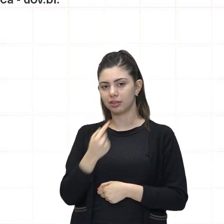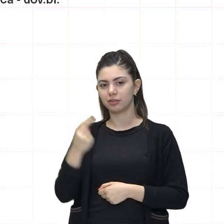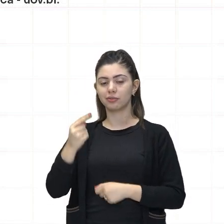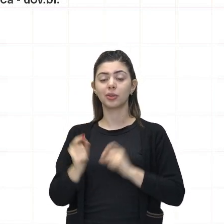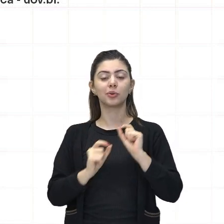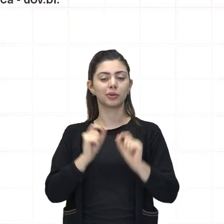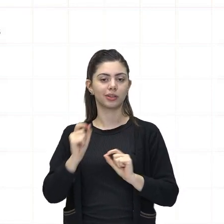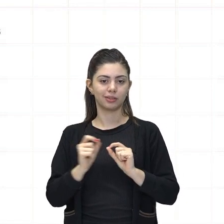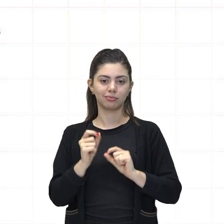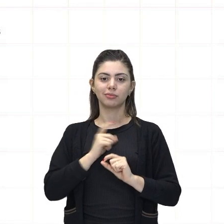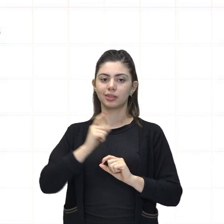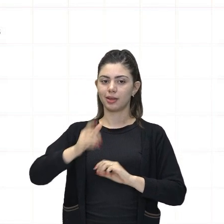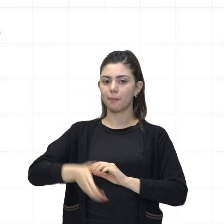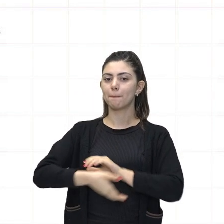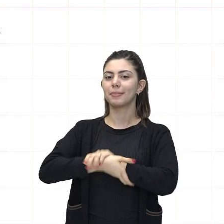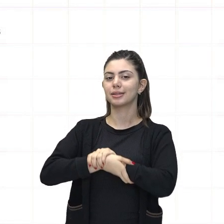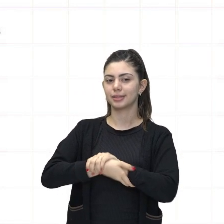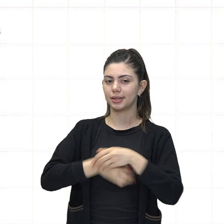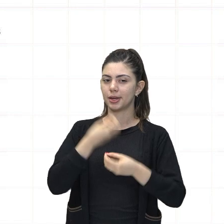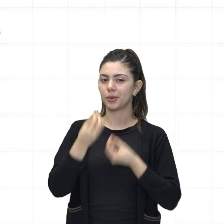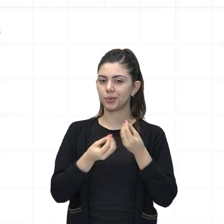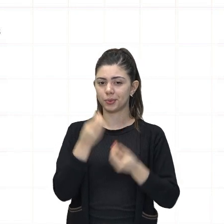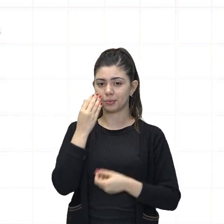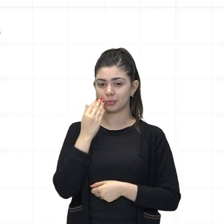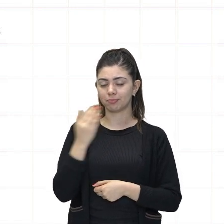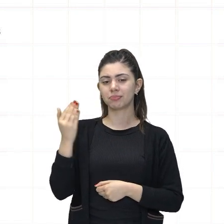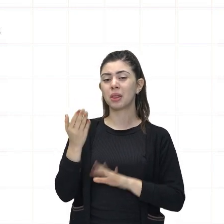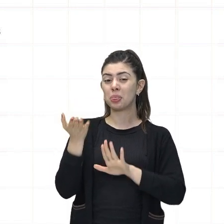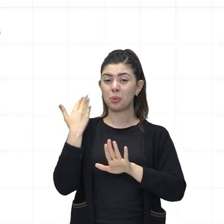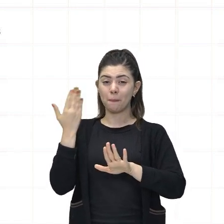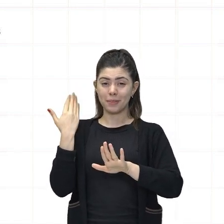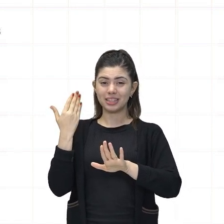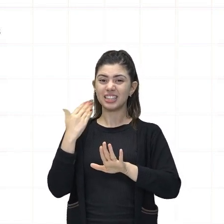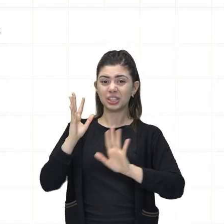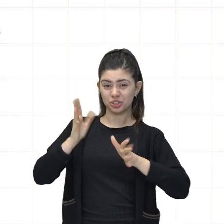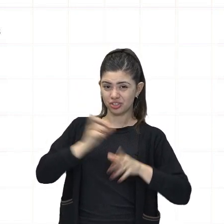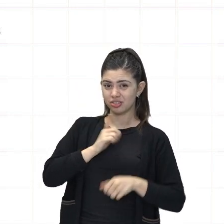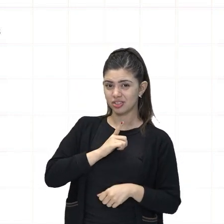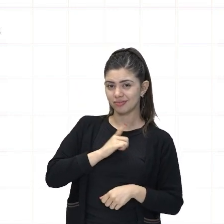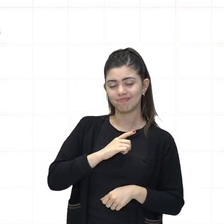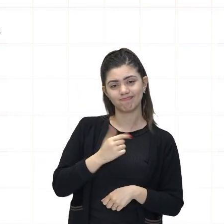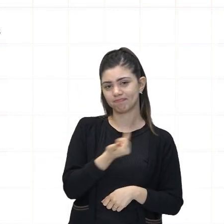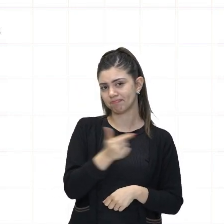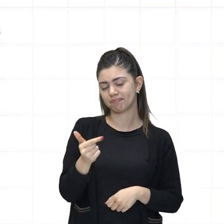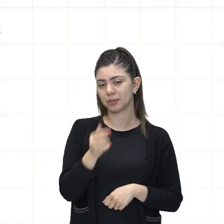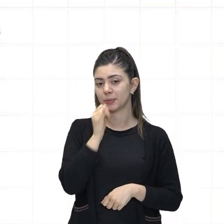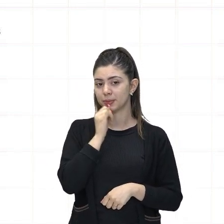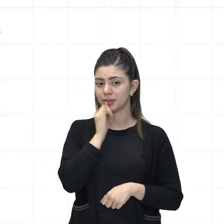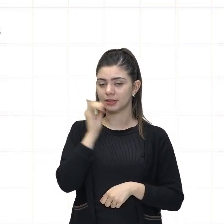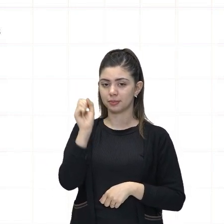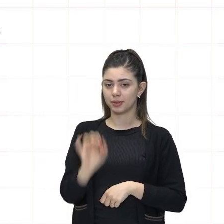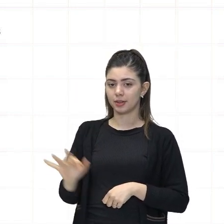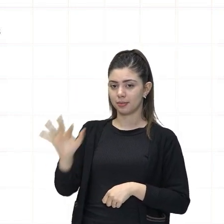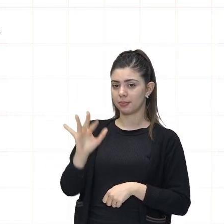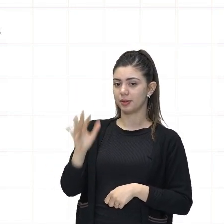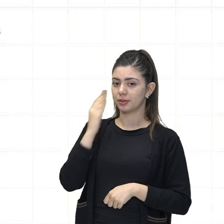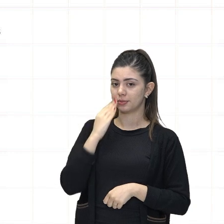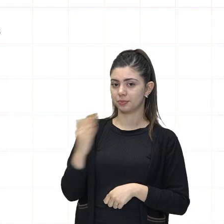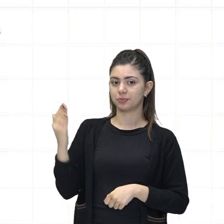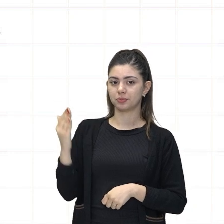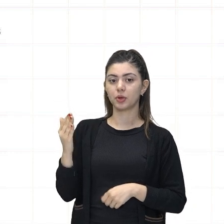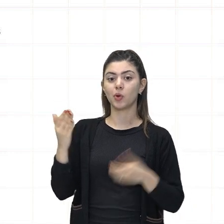de parceria, tal, tudo mais, nem sempre foi assim, tá, pessoal? Como a gente está vendo nessa tela aí, o que a gente conhece hoje como